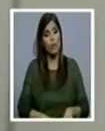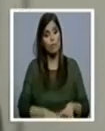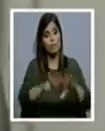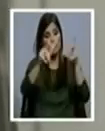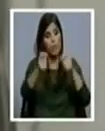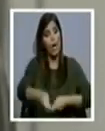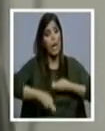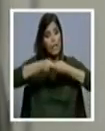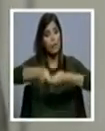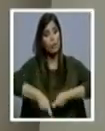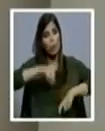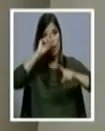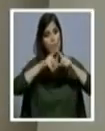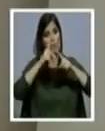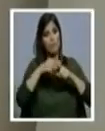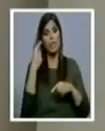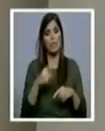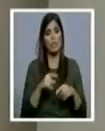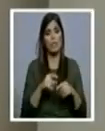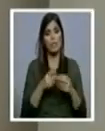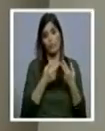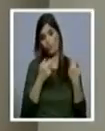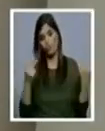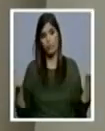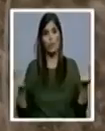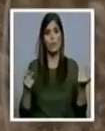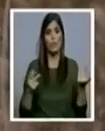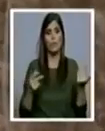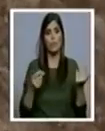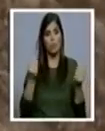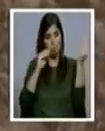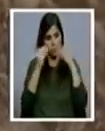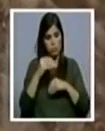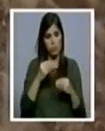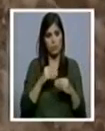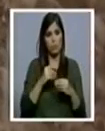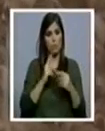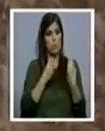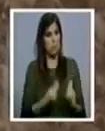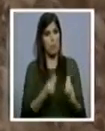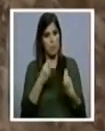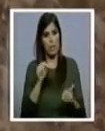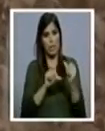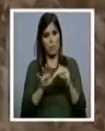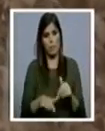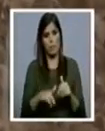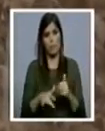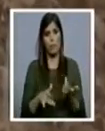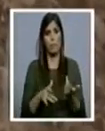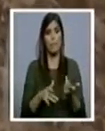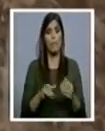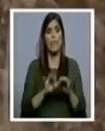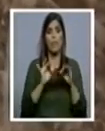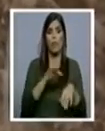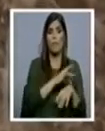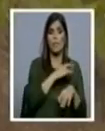a agricultura. O objetivo é obter uma grande variedade de compostos otimizados. Eu acho que um bocadinho como a